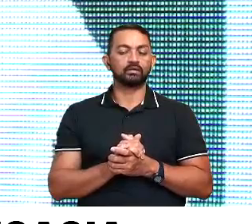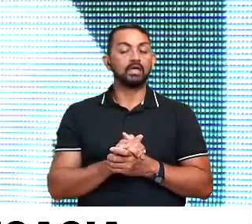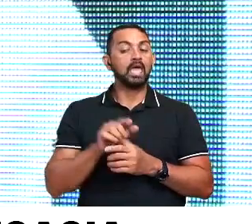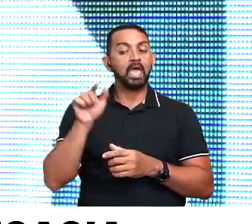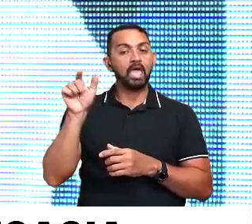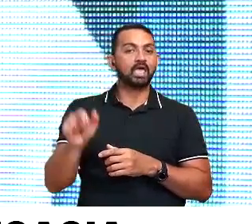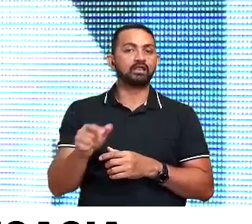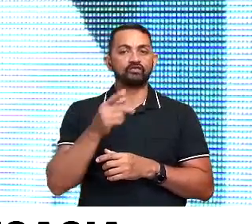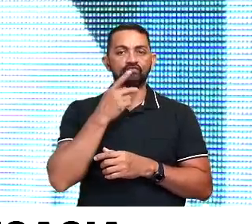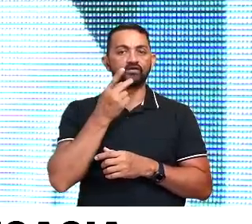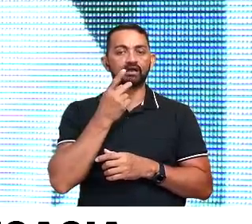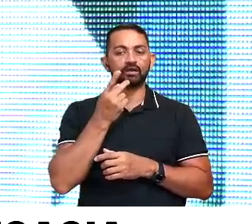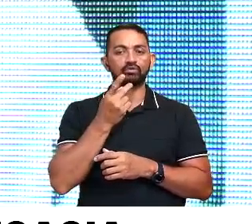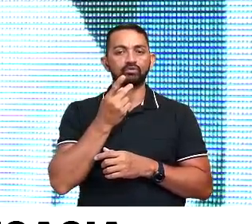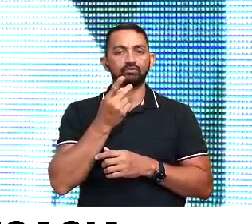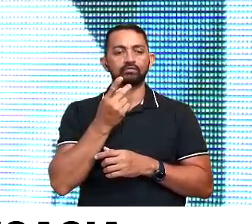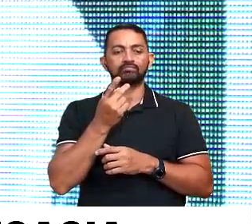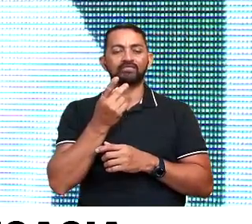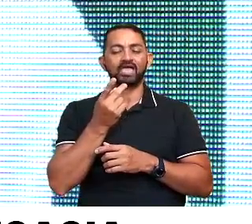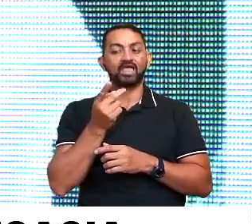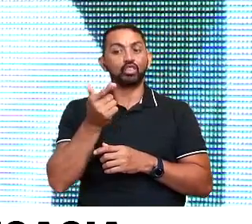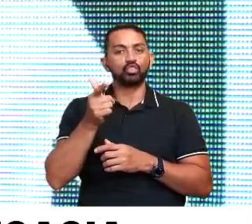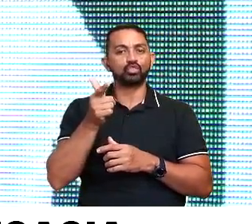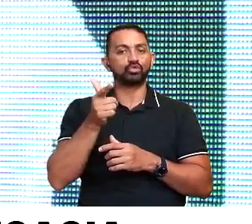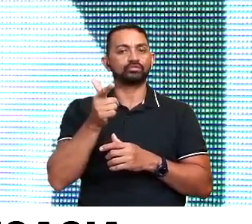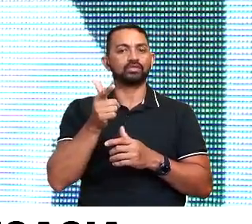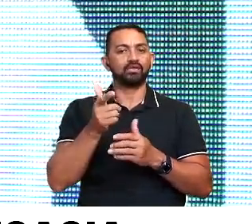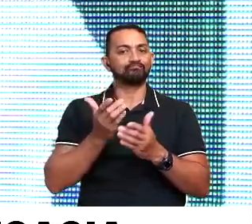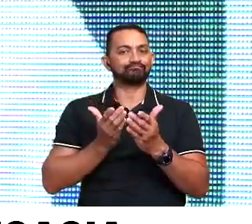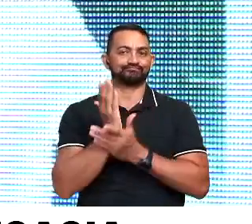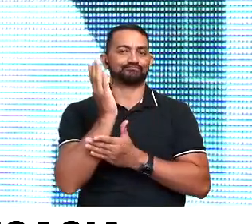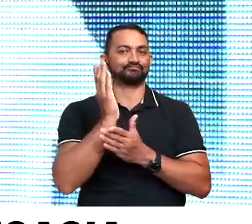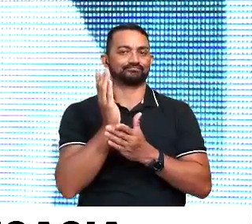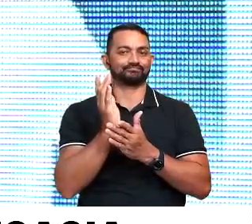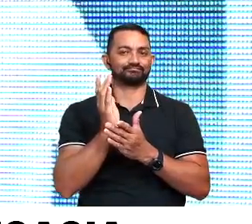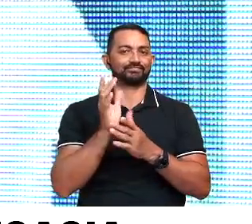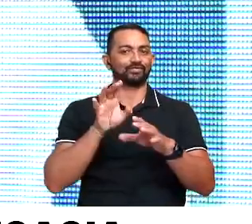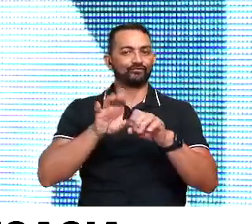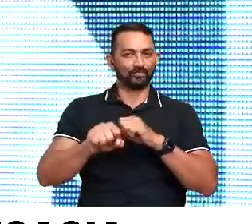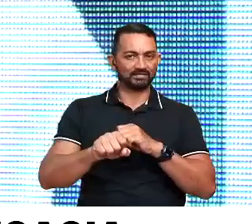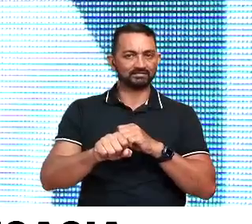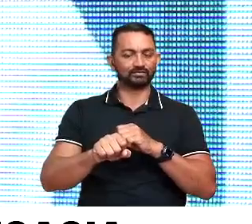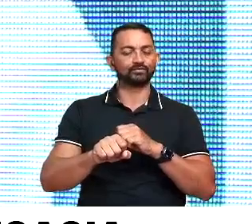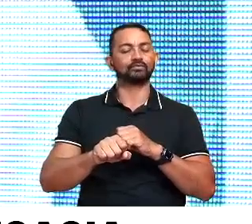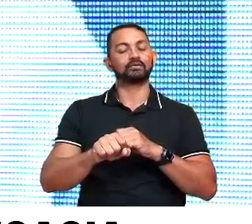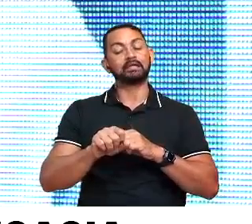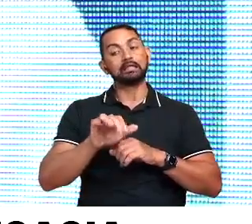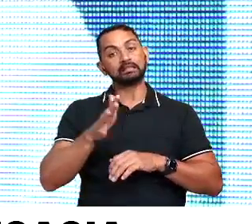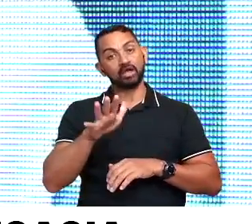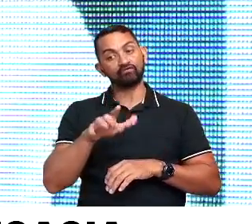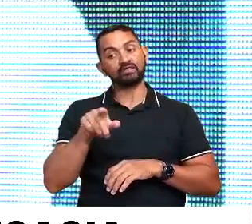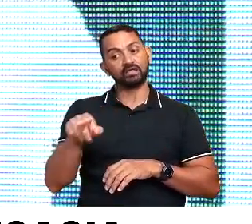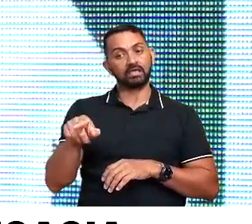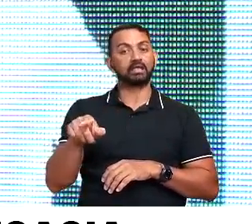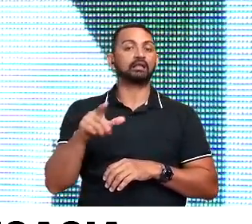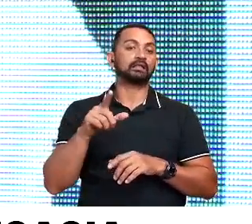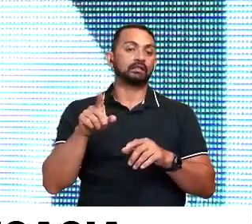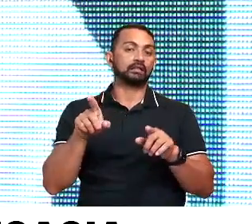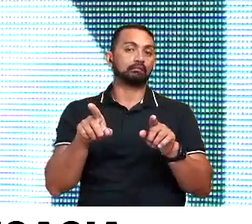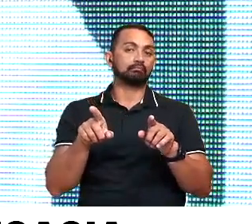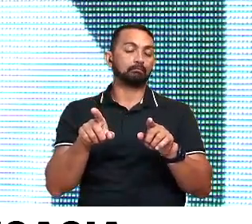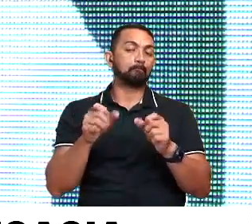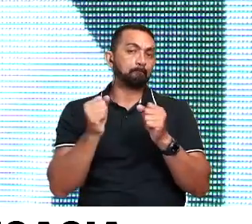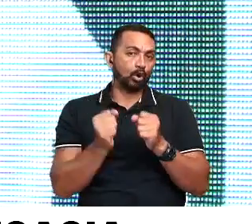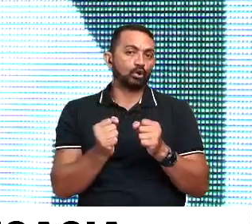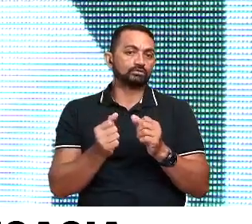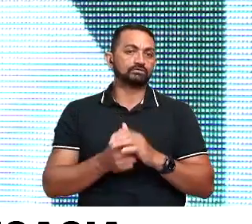oferecesse serviços dizendo que não tinha formação porque Sem dúvida nenhuma Os alunos não procurariam então talvez ele também deve